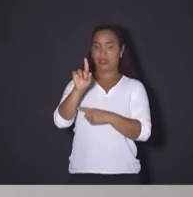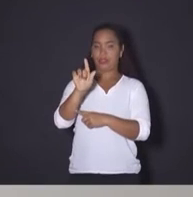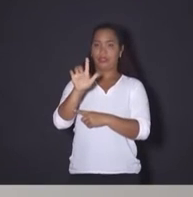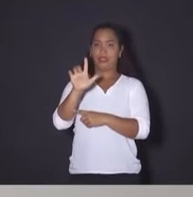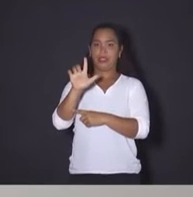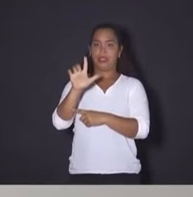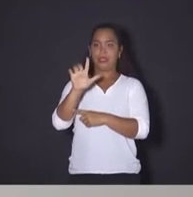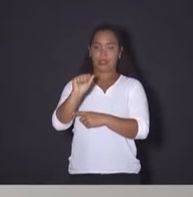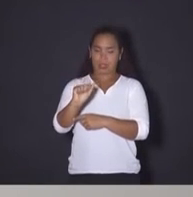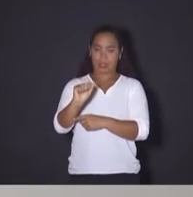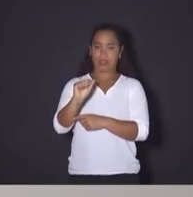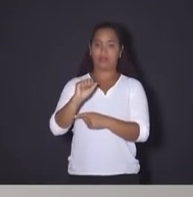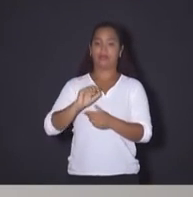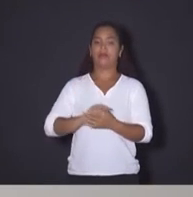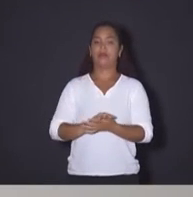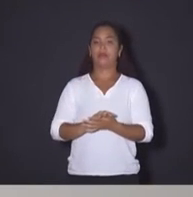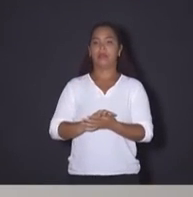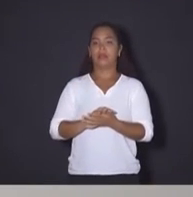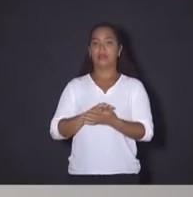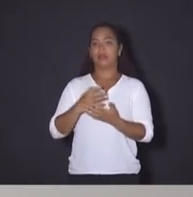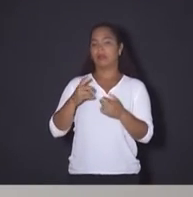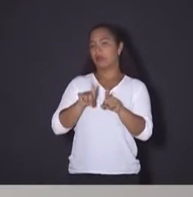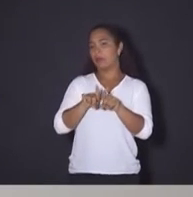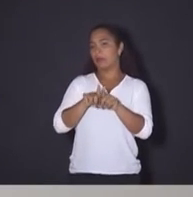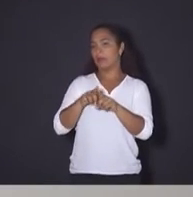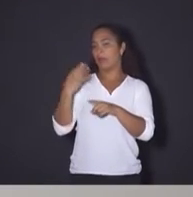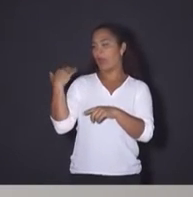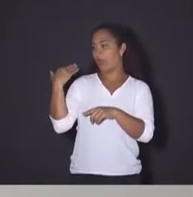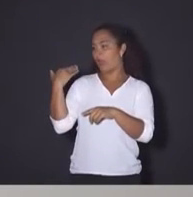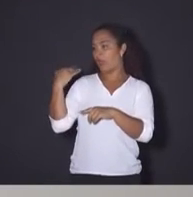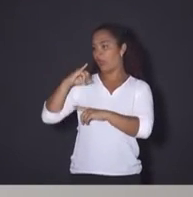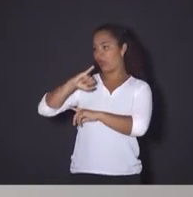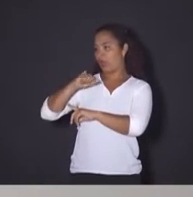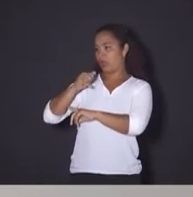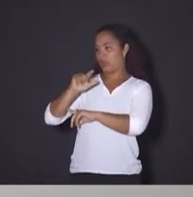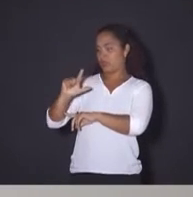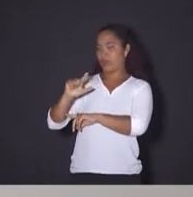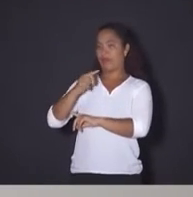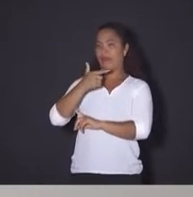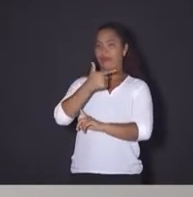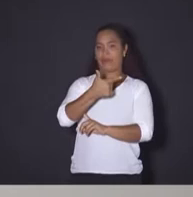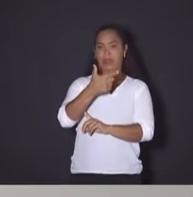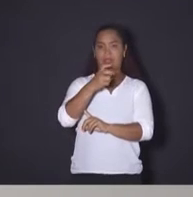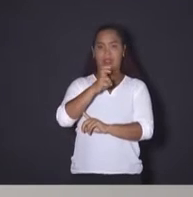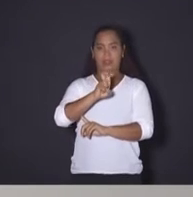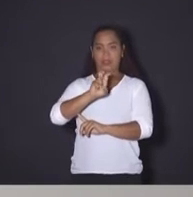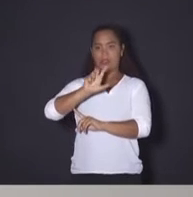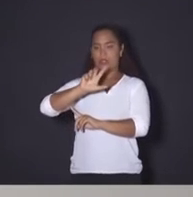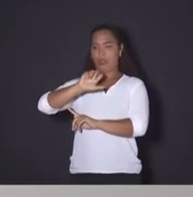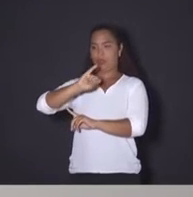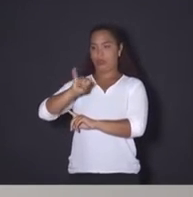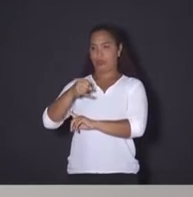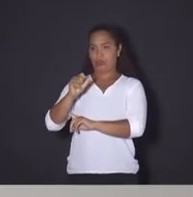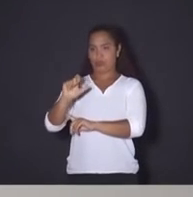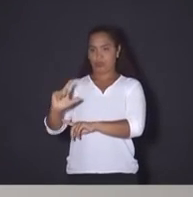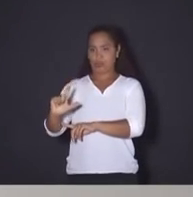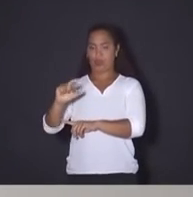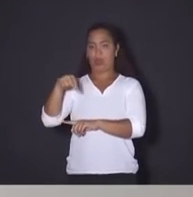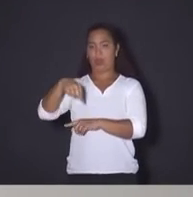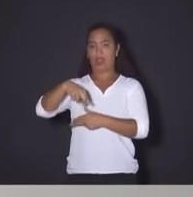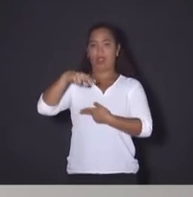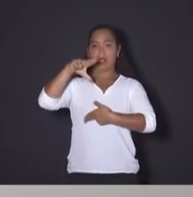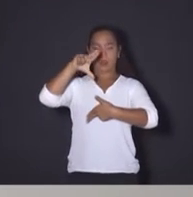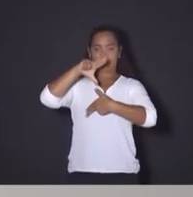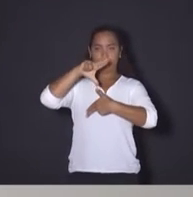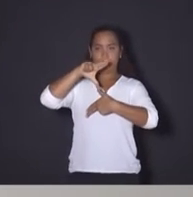que recentemente em em julho 25 de julho estava na reitoria da universidade federal da